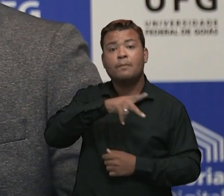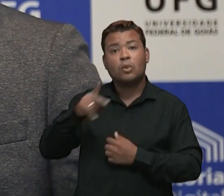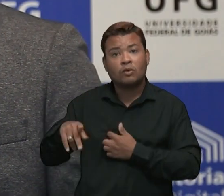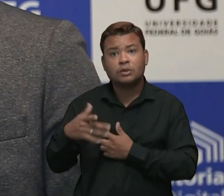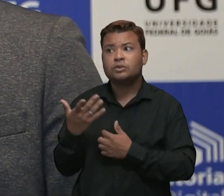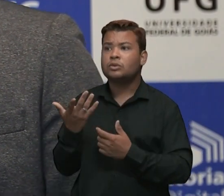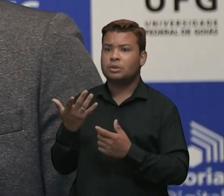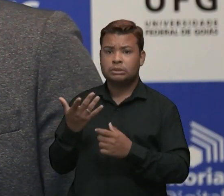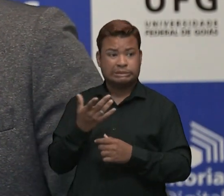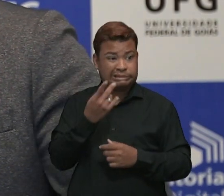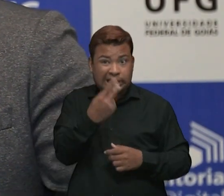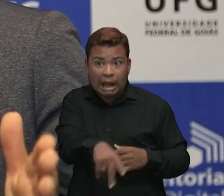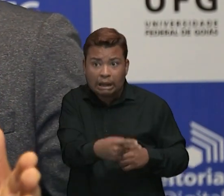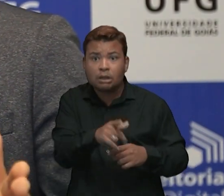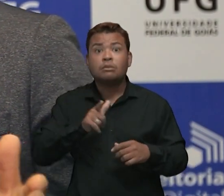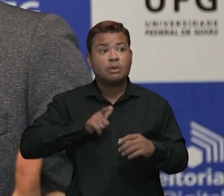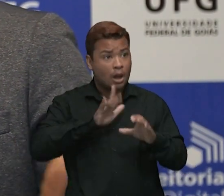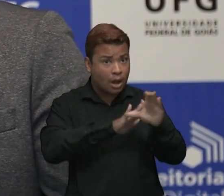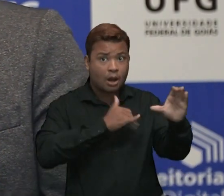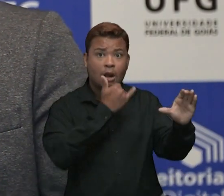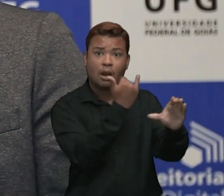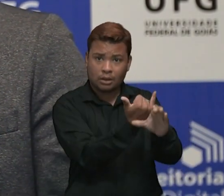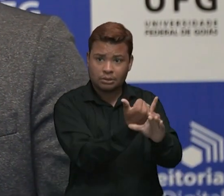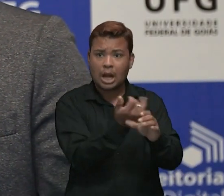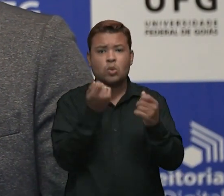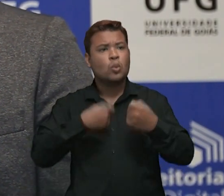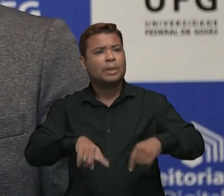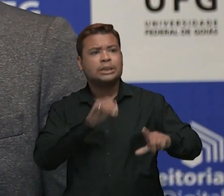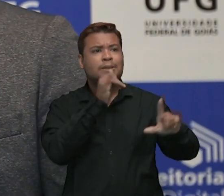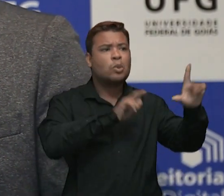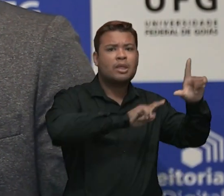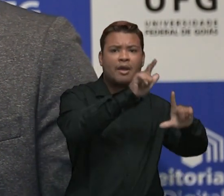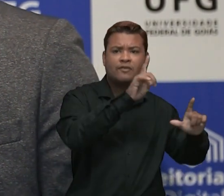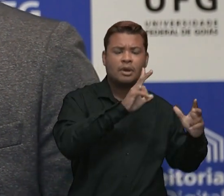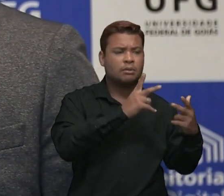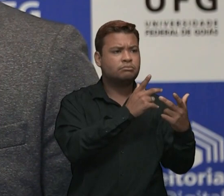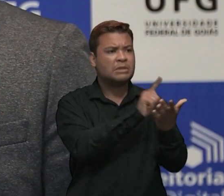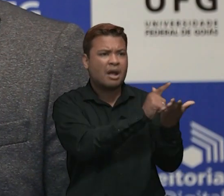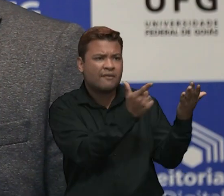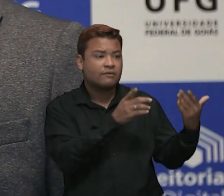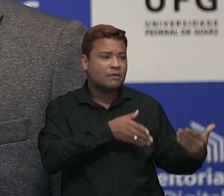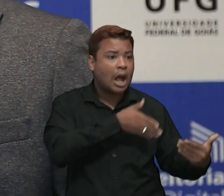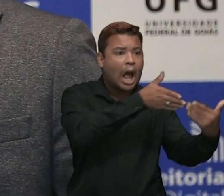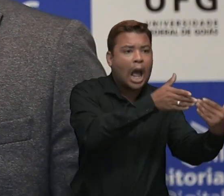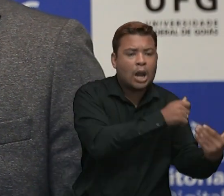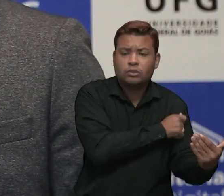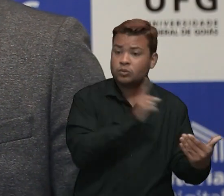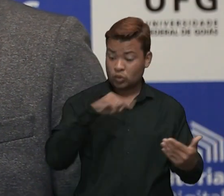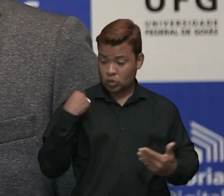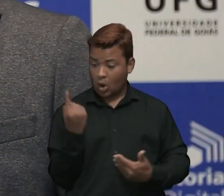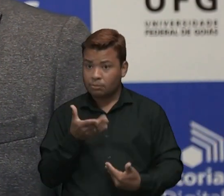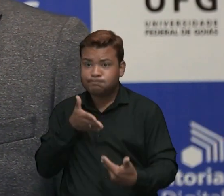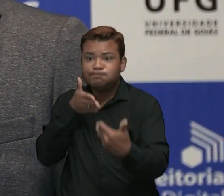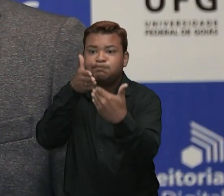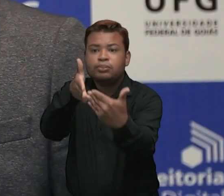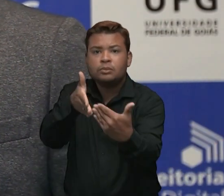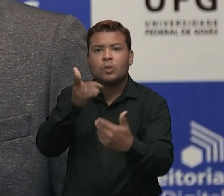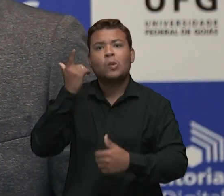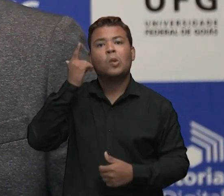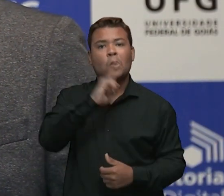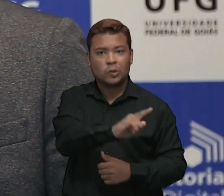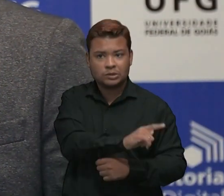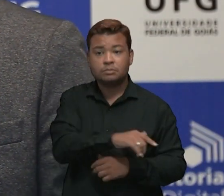seus canais, e a gente tira esse atravessador e chega direto no aluno, na comunidade. Então, o nosso canal também,